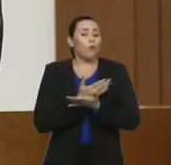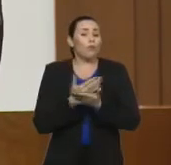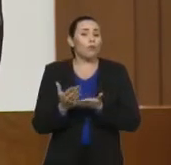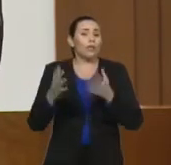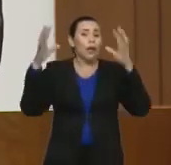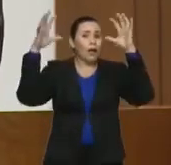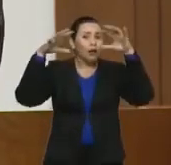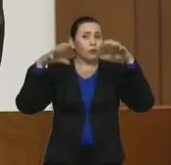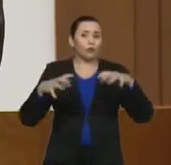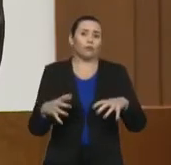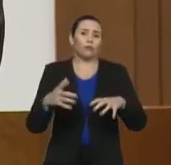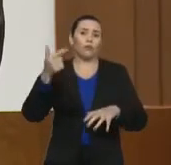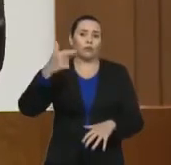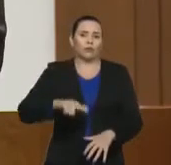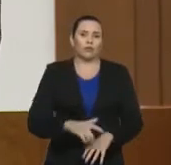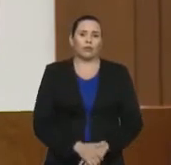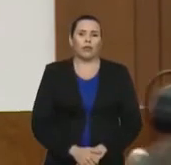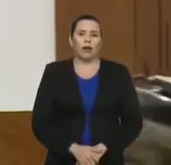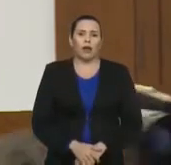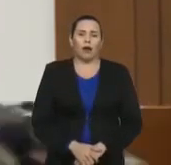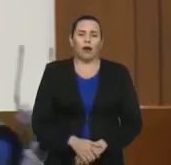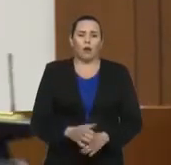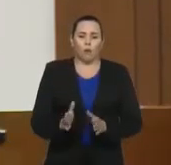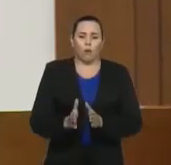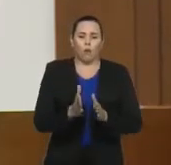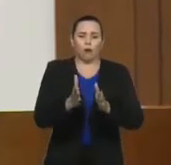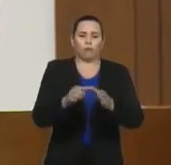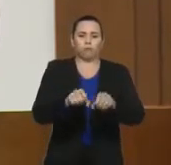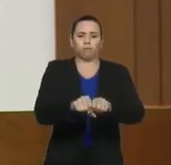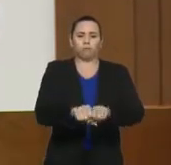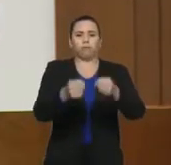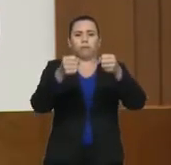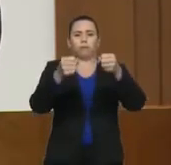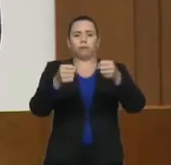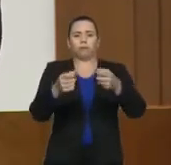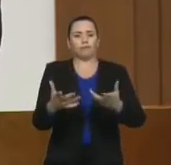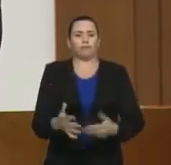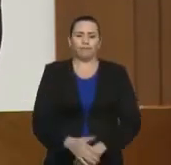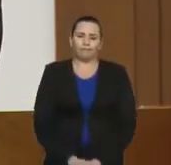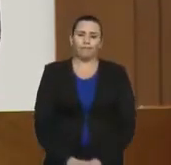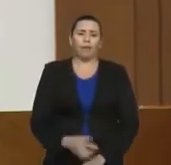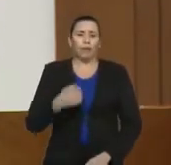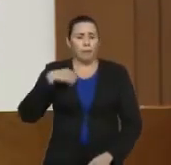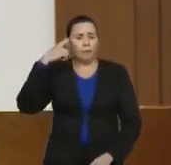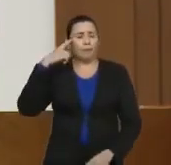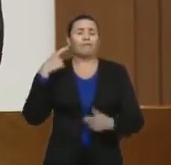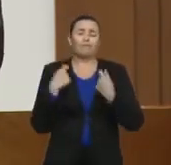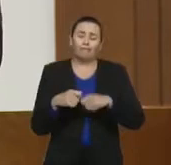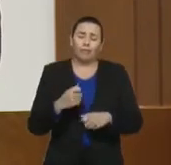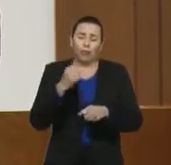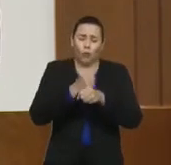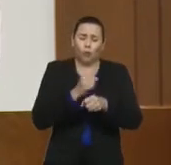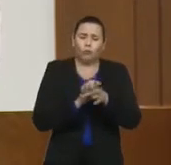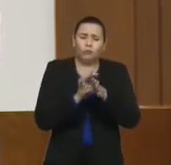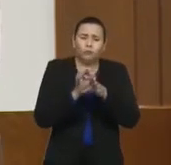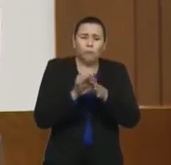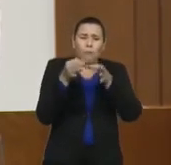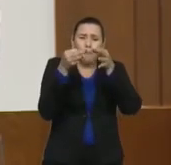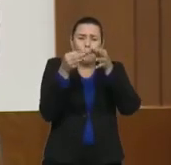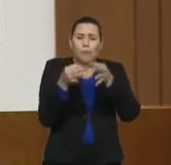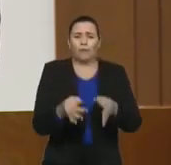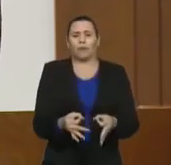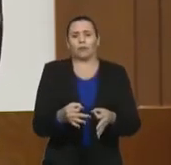corta, e deixar essa estrada para que as pessoas possam produzir, ali transportar